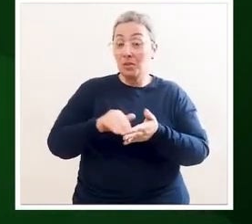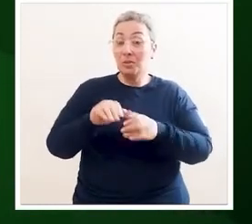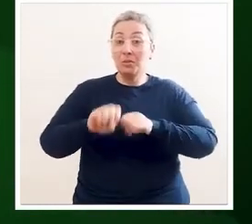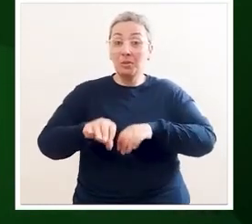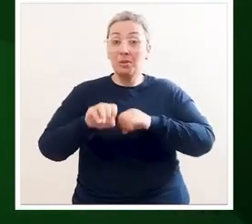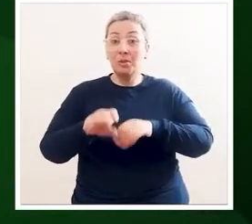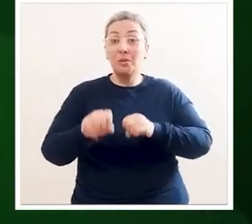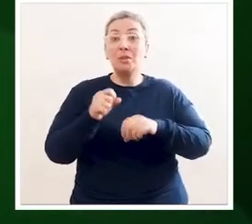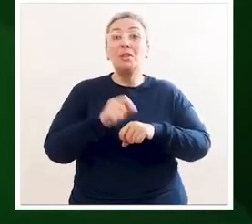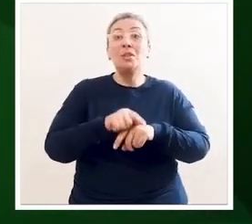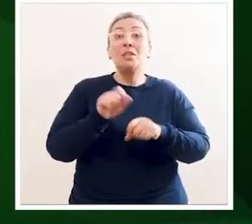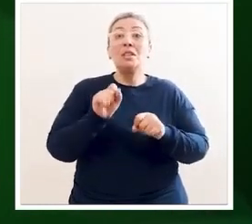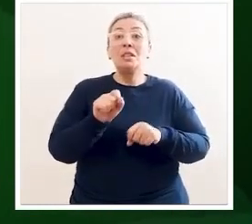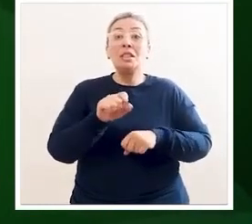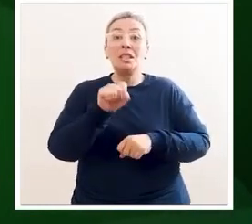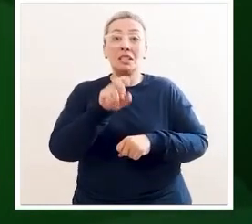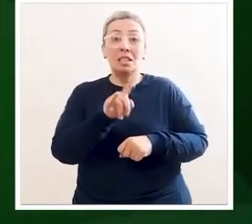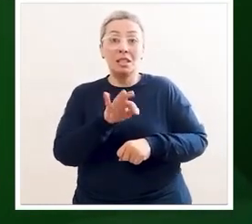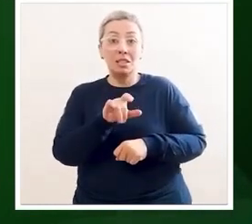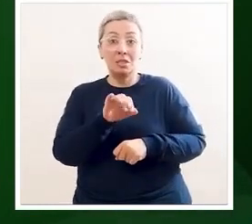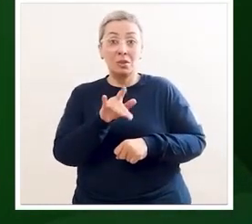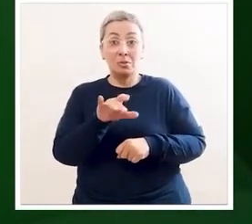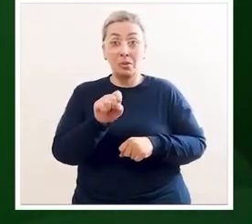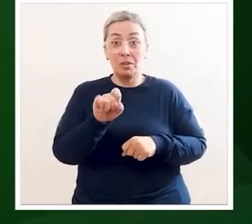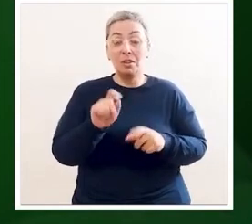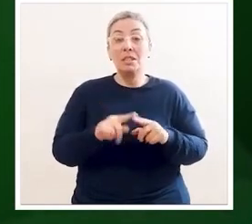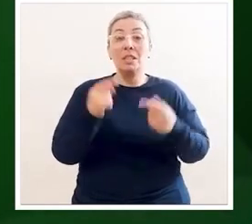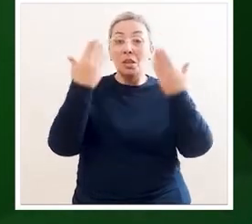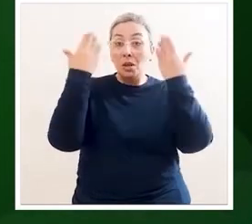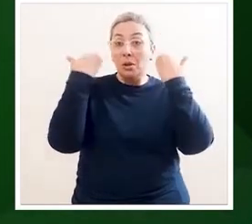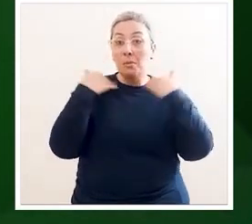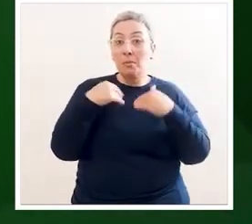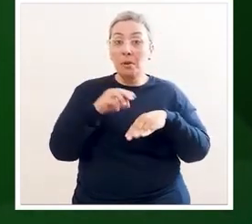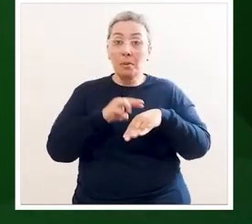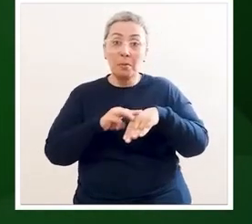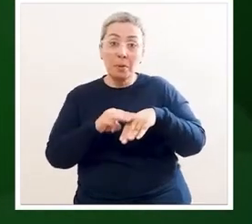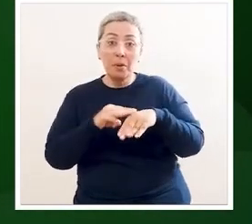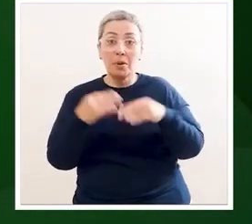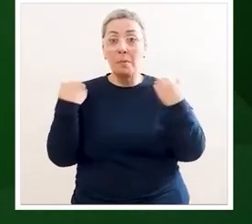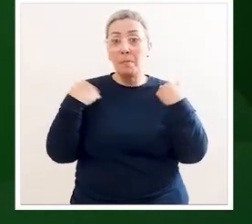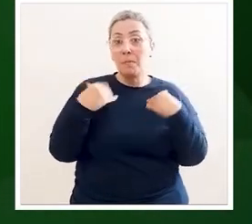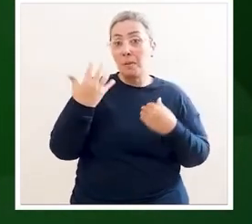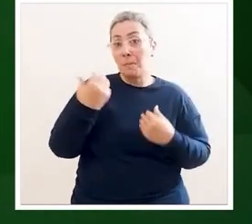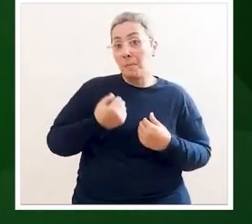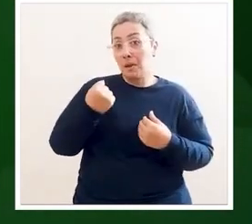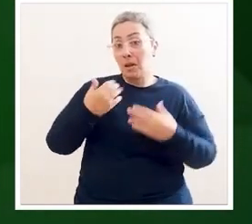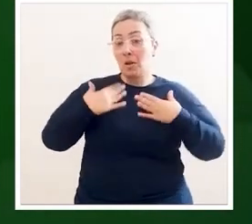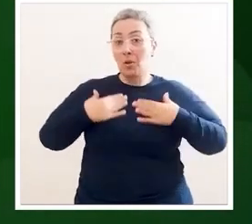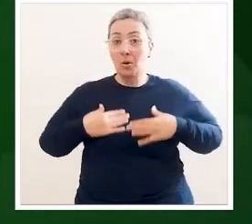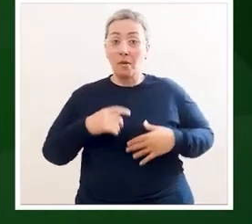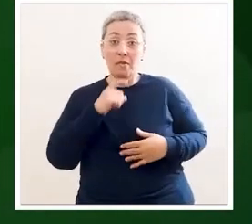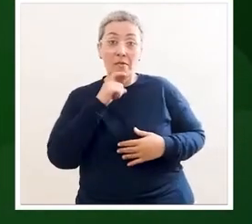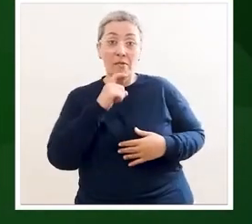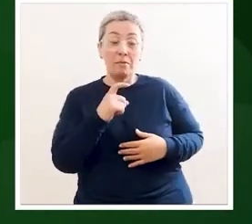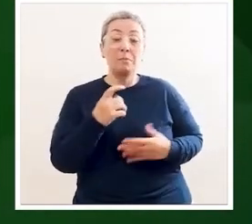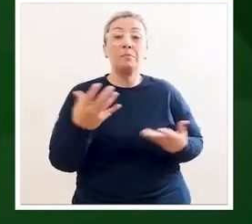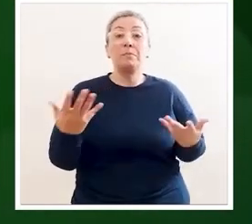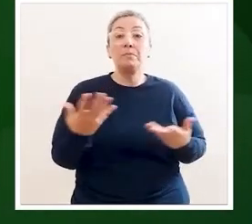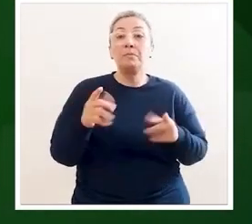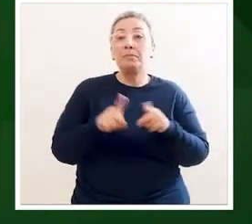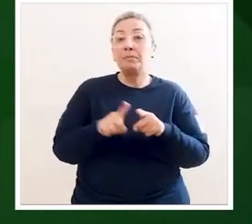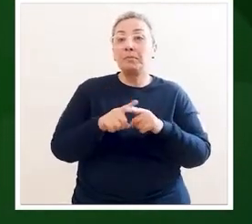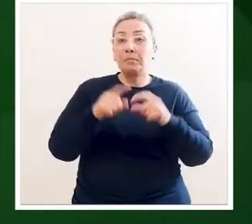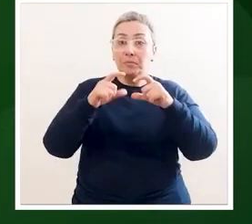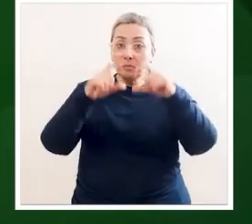representa a secretaria de educação da estância turística de Salesópolis tem o cabelos castanhos médios sou branca e estou usando blusa